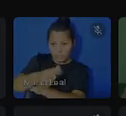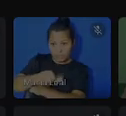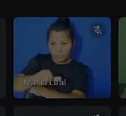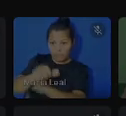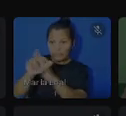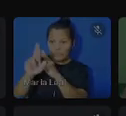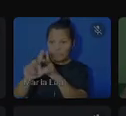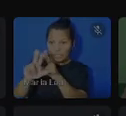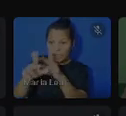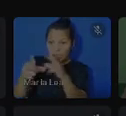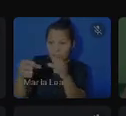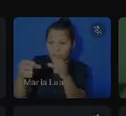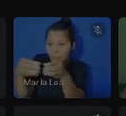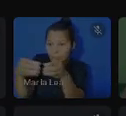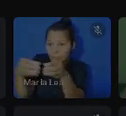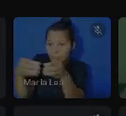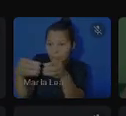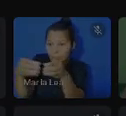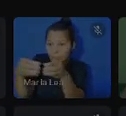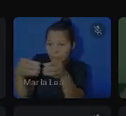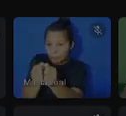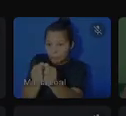grupo,